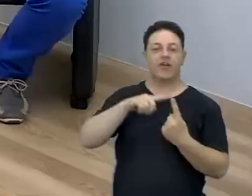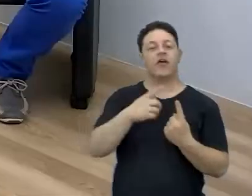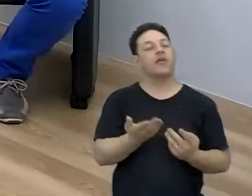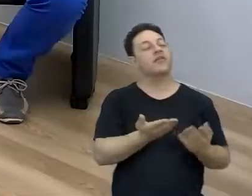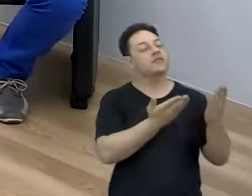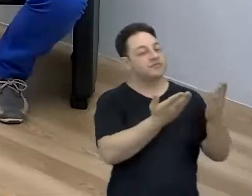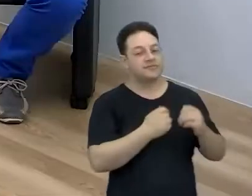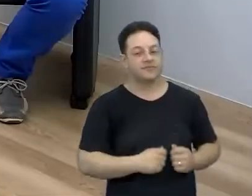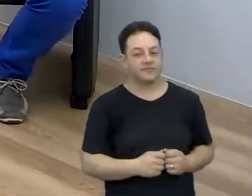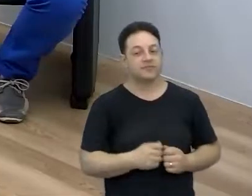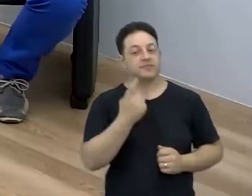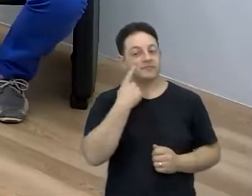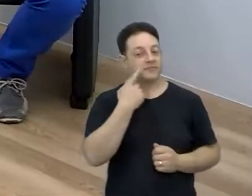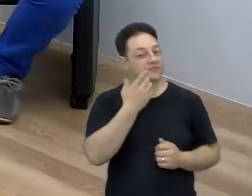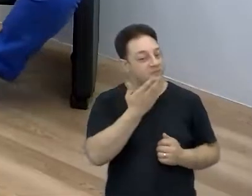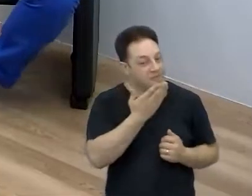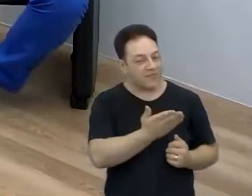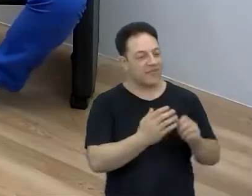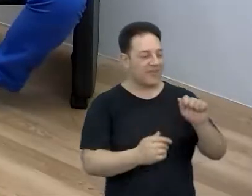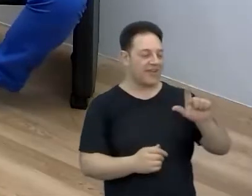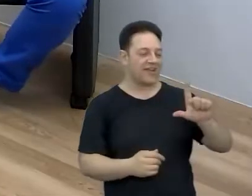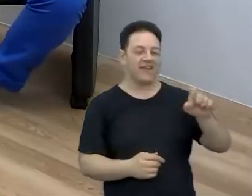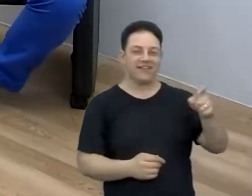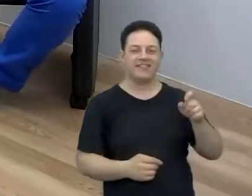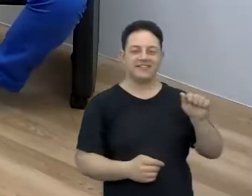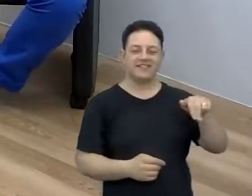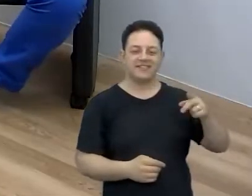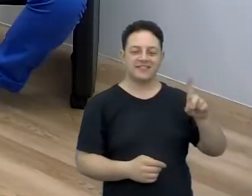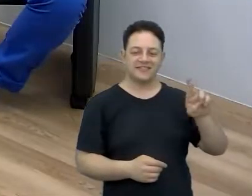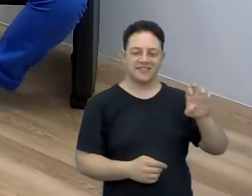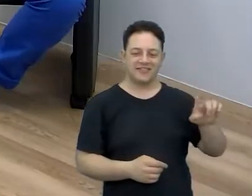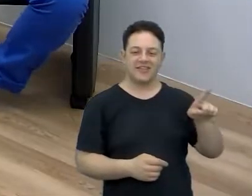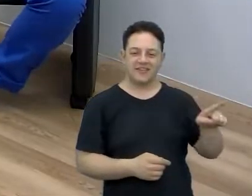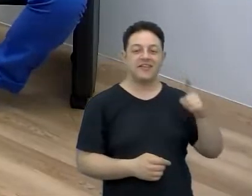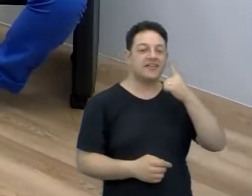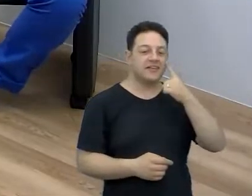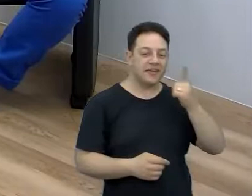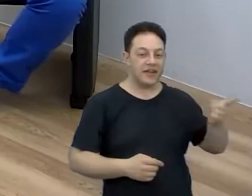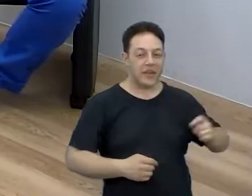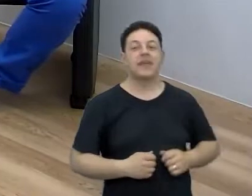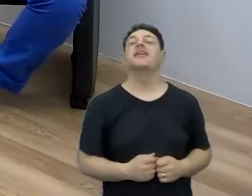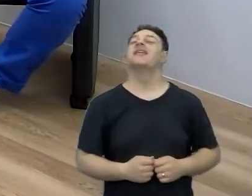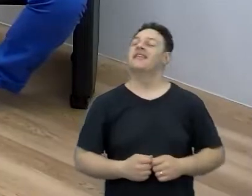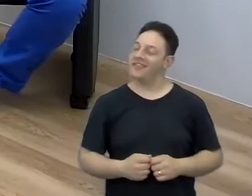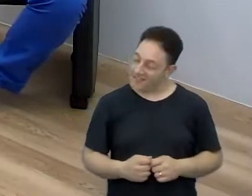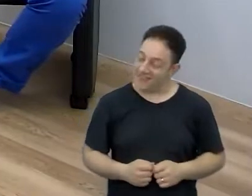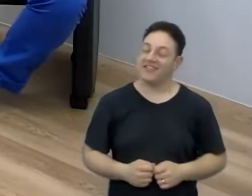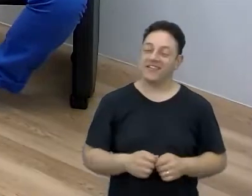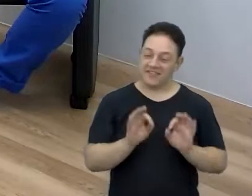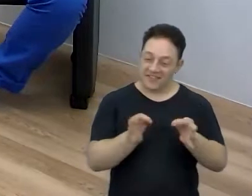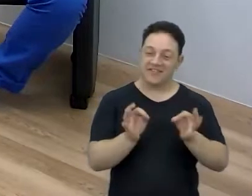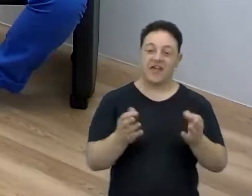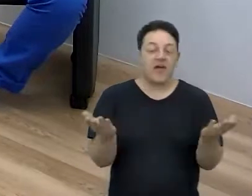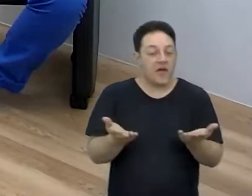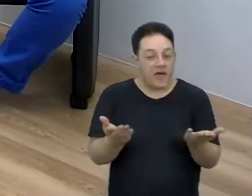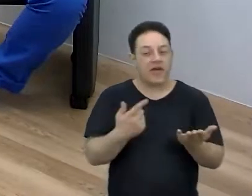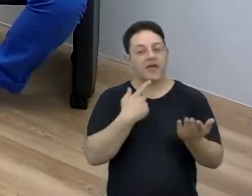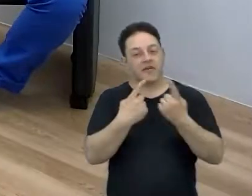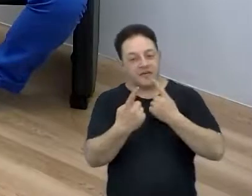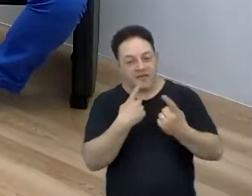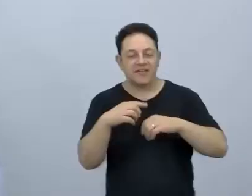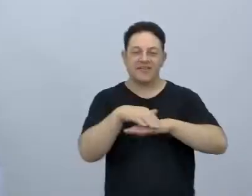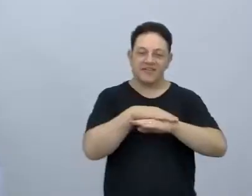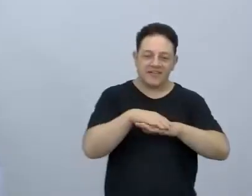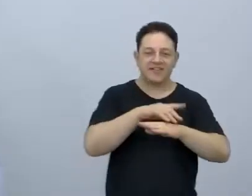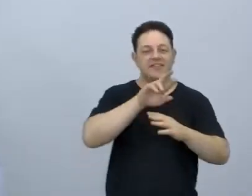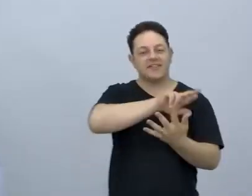professor Alexandre, vamos apresentar uma boa conversa hoje, né? A ideia é justamente essa, né? Saudações,